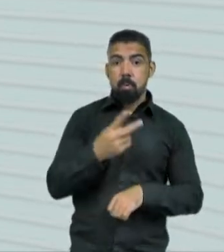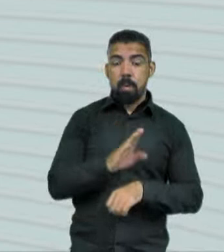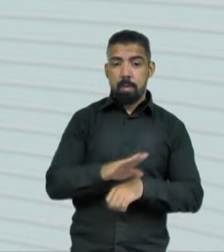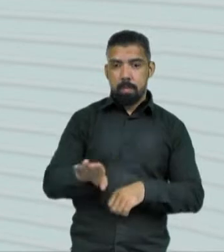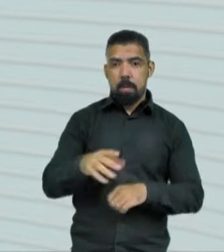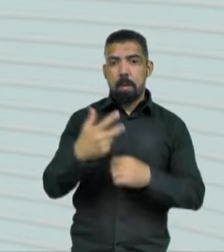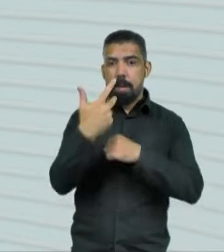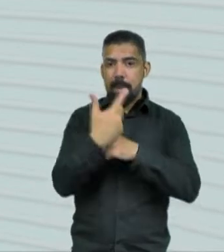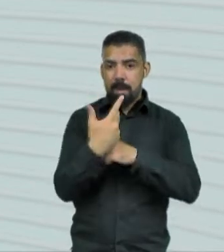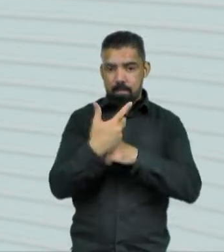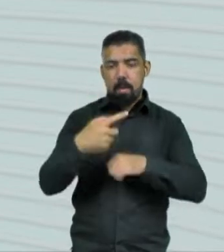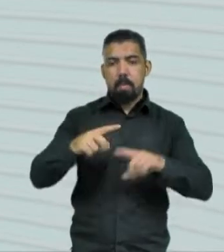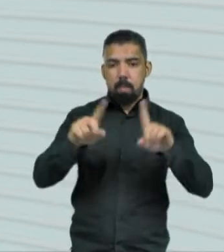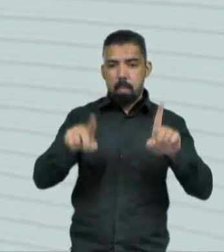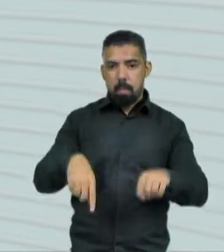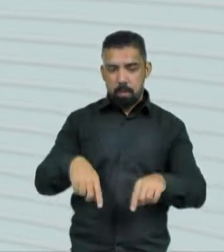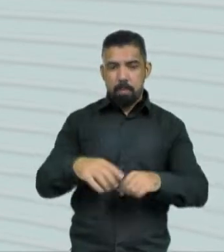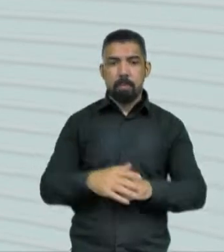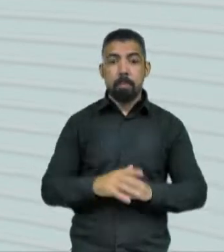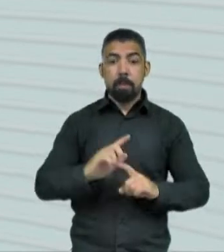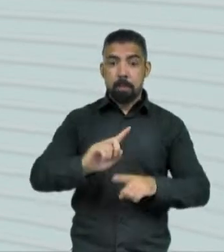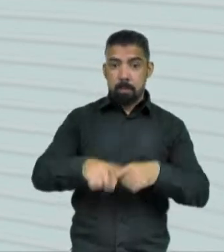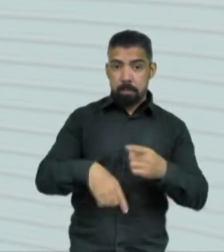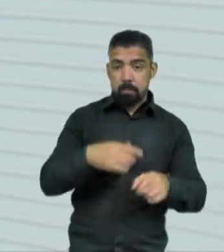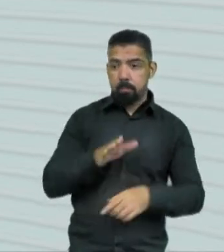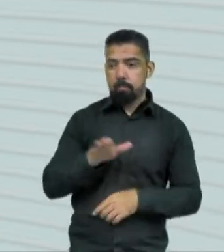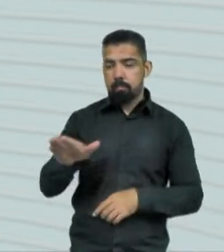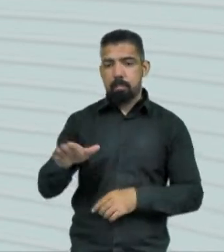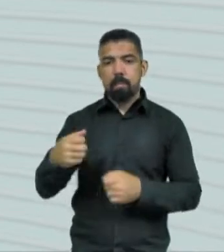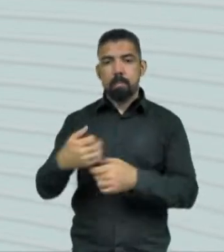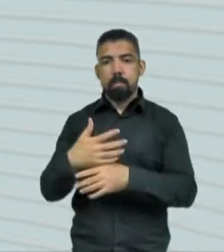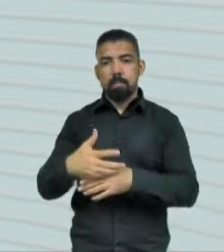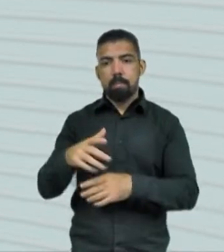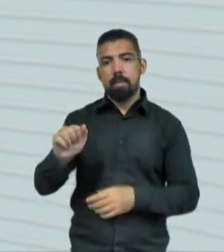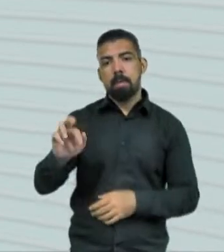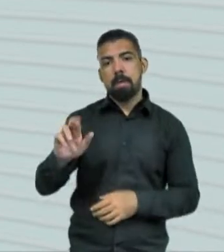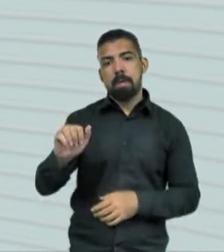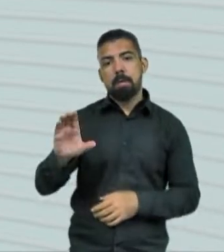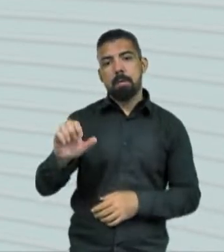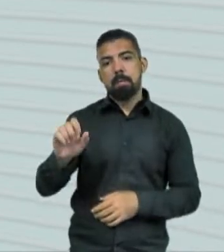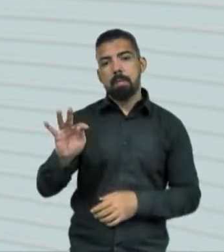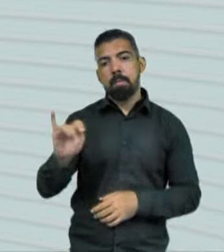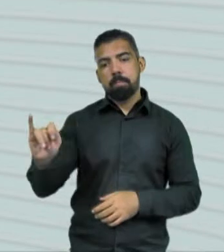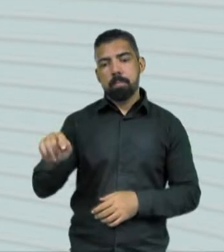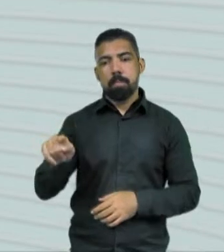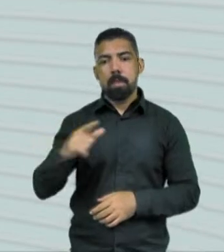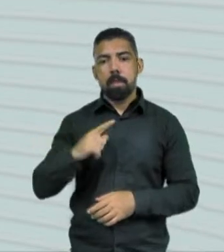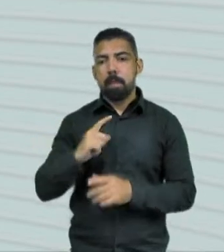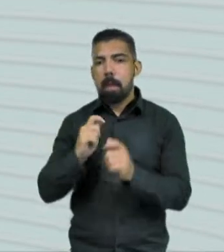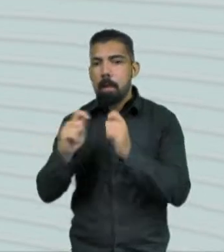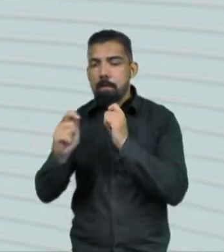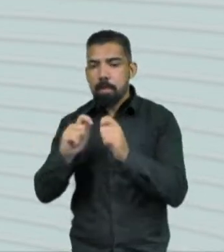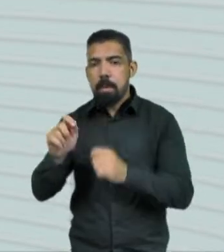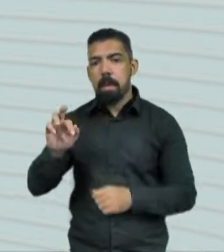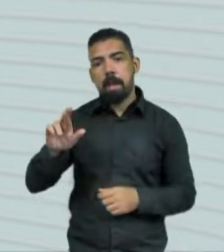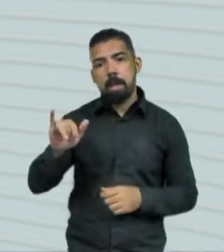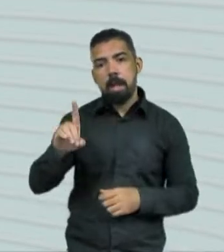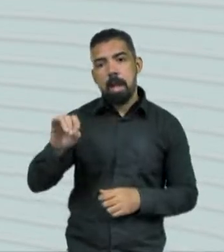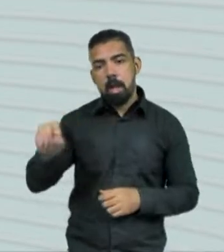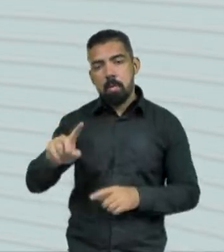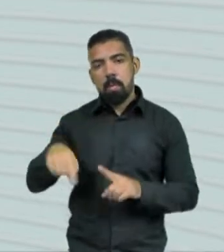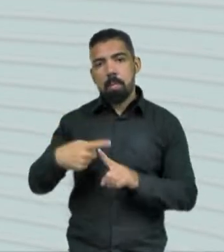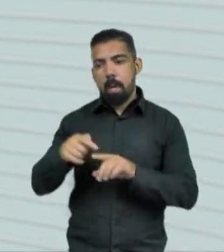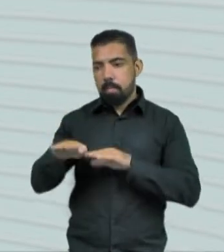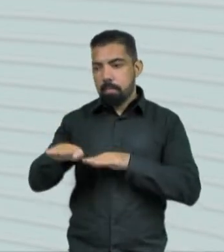eleitoral. Depois, segue para o município de Aracati, onde concede entrevista para a rádio, faz carreata e